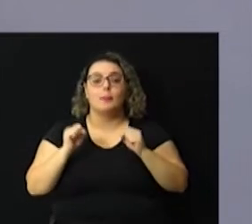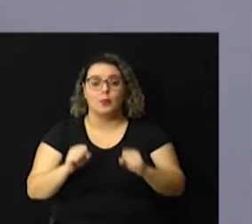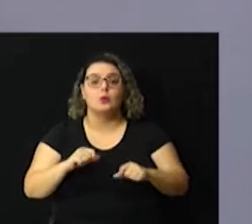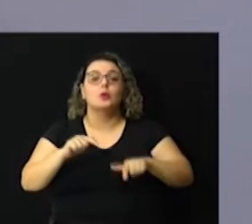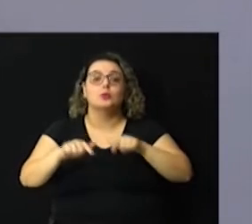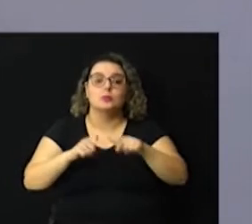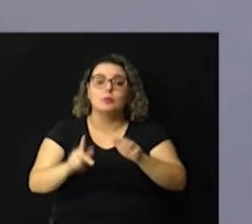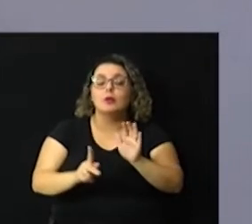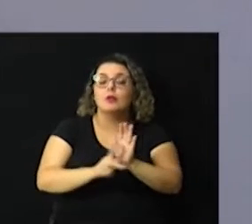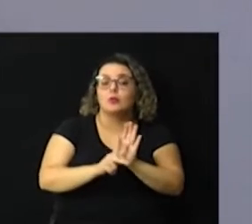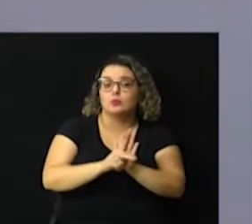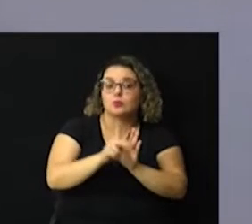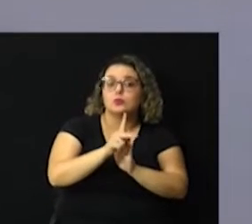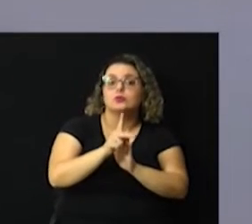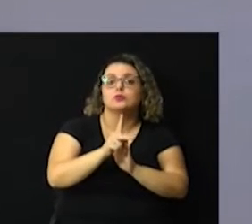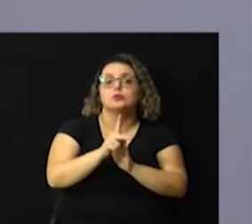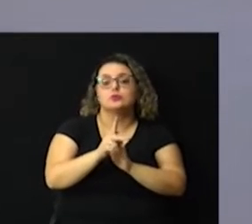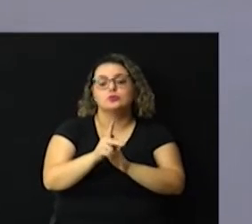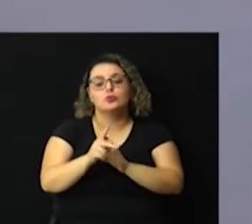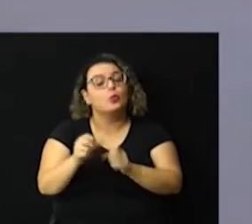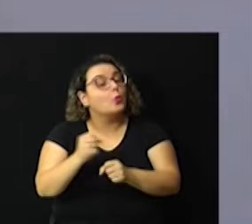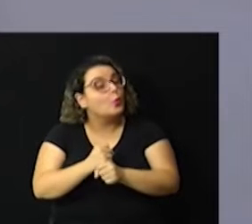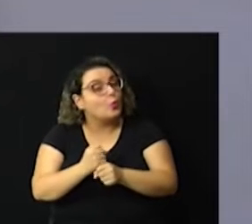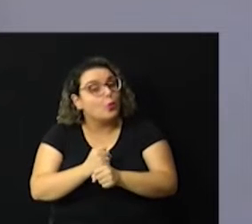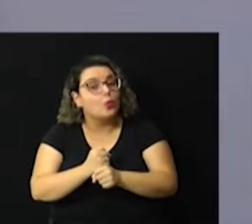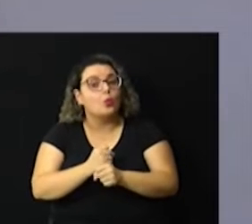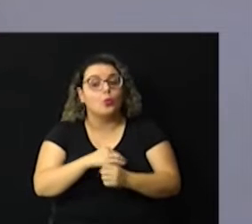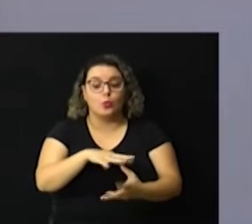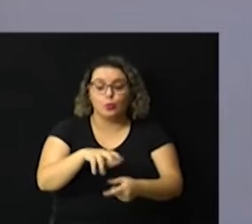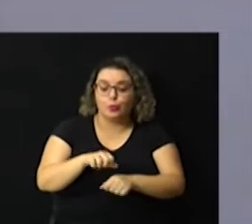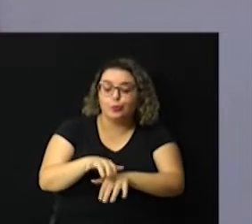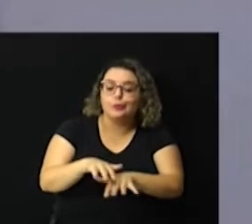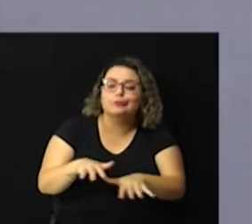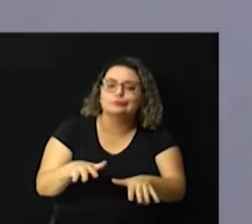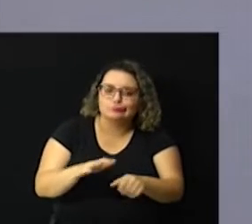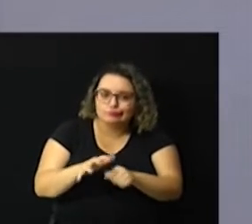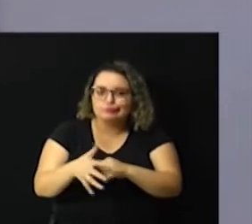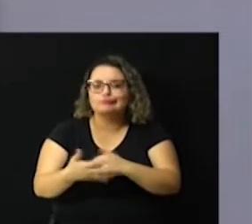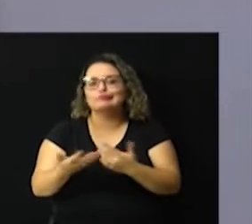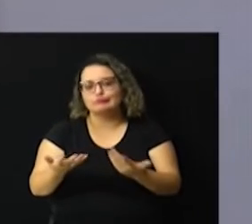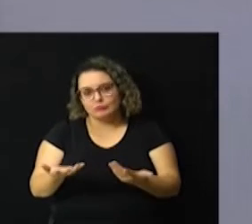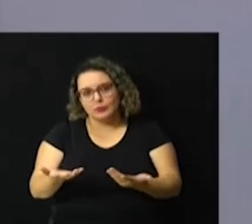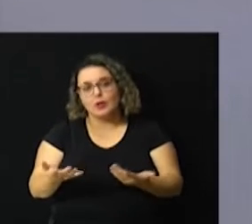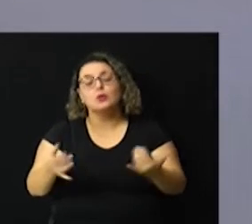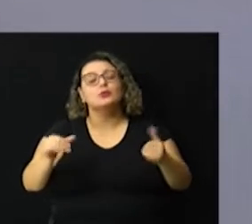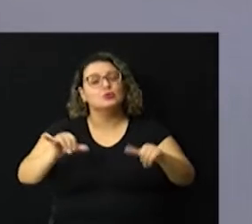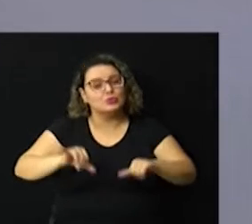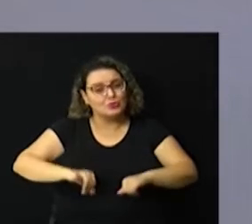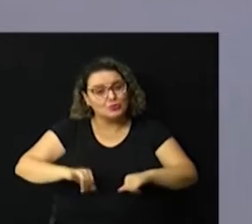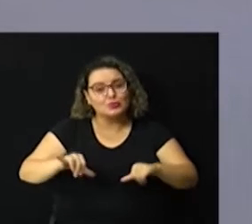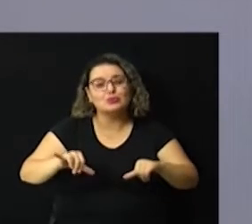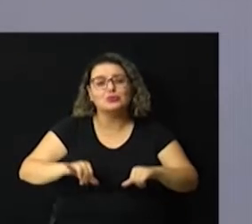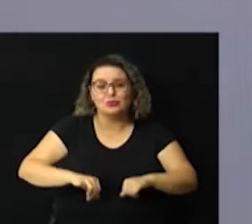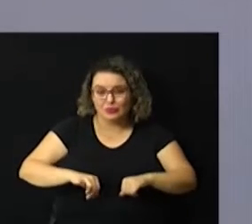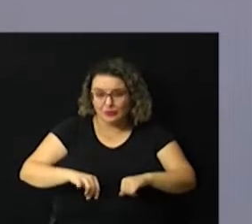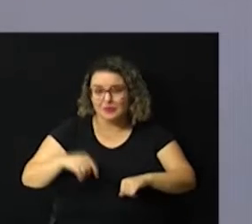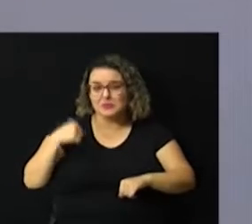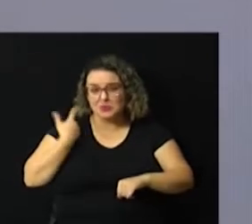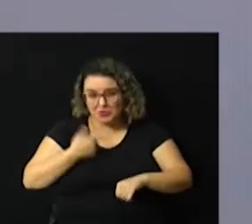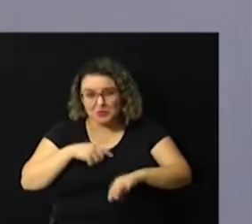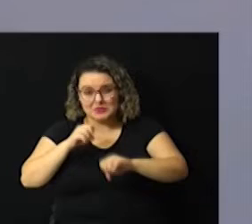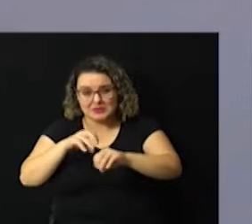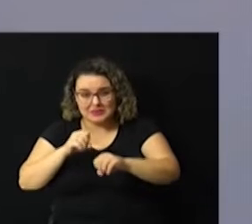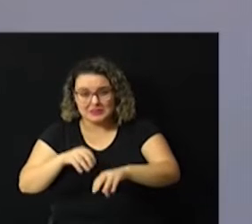ter realizado esse projeto num ano de pandemia. Nós educadores, né, sofremos muito com esse processo de